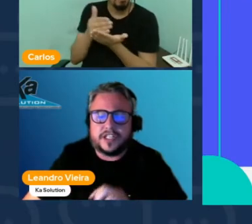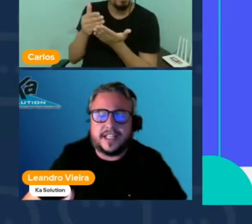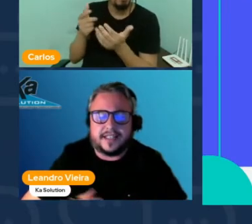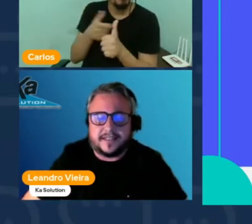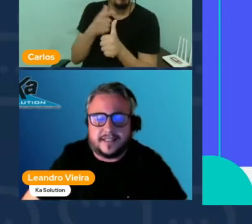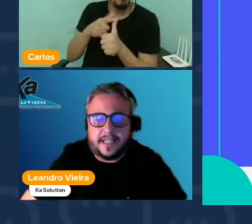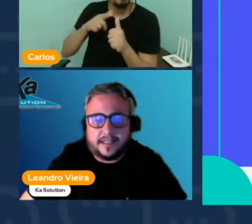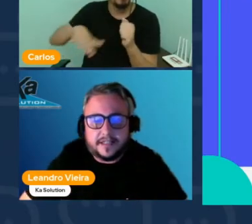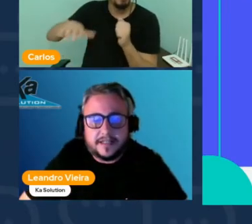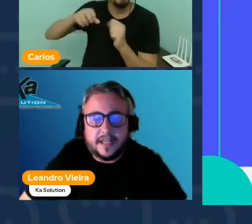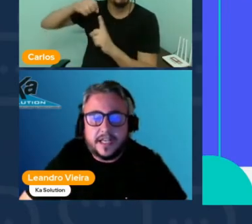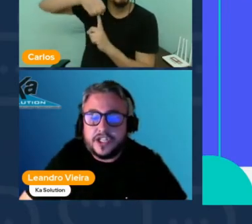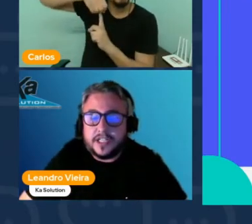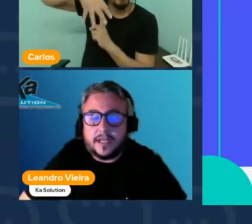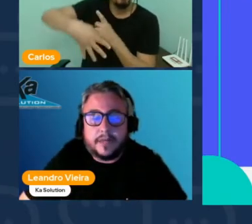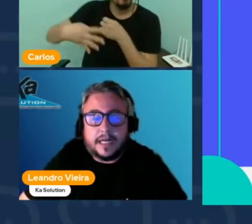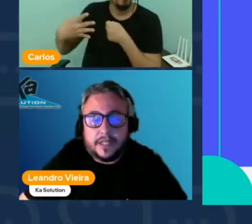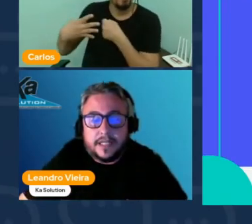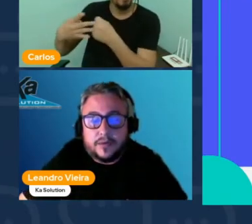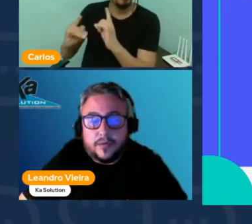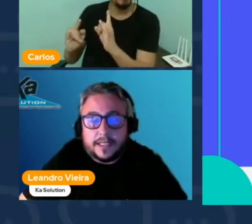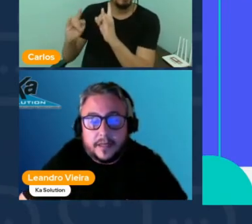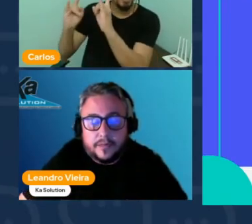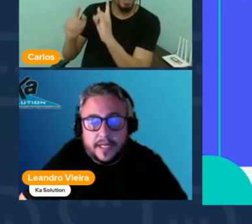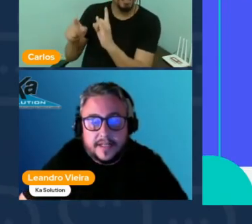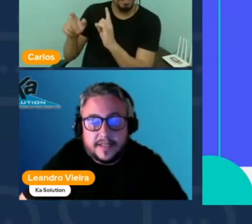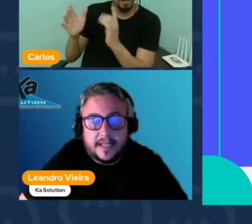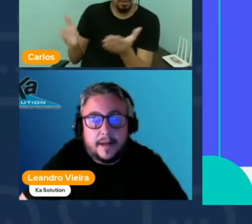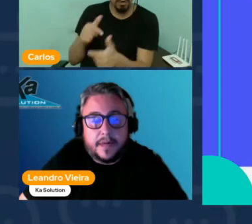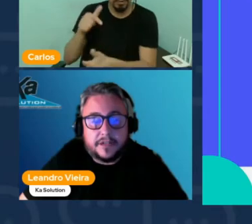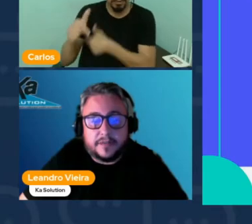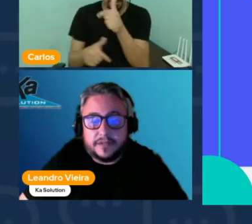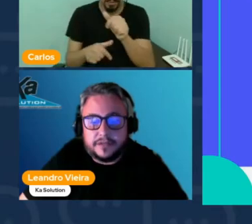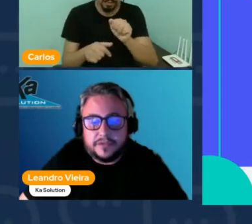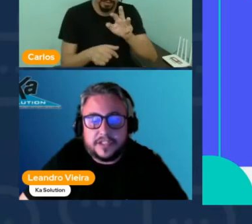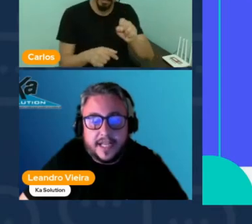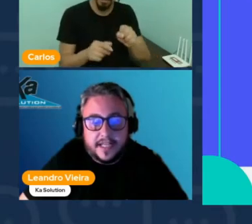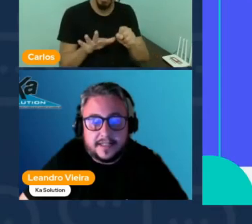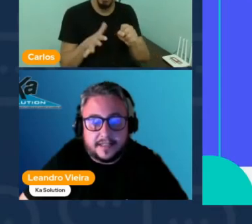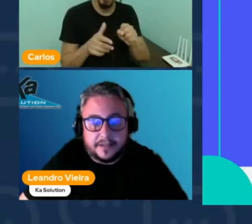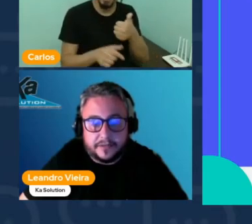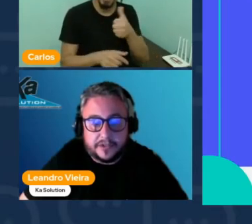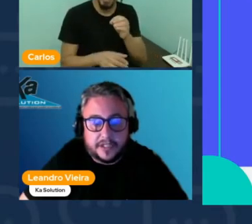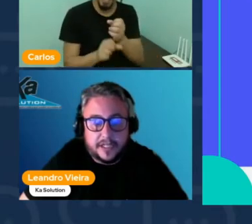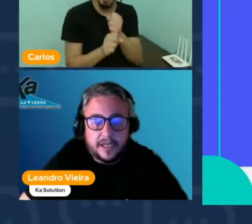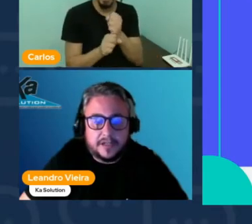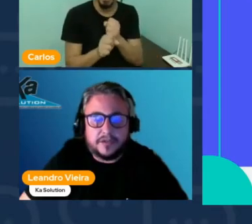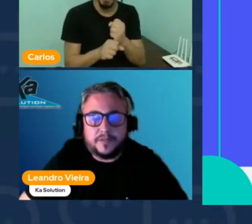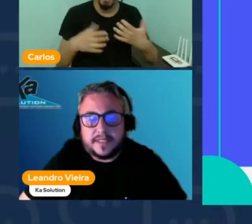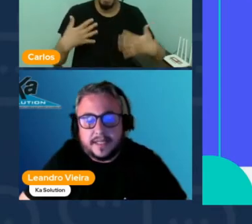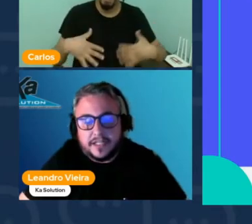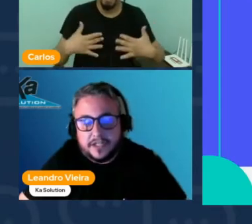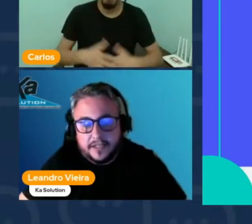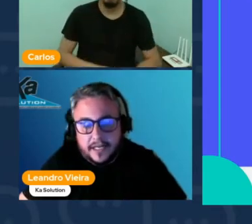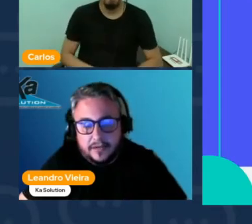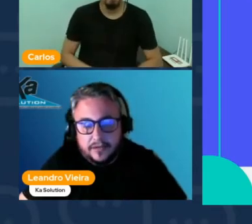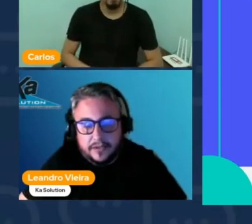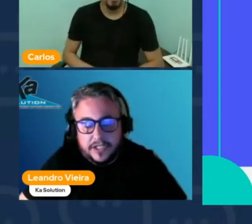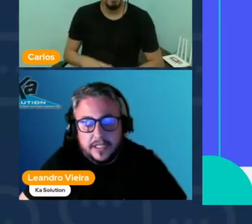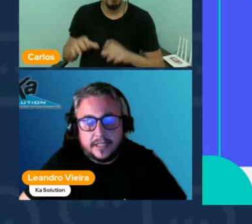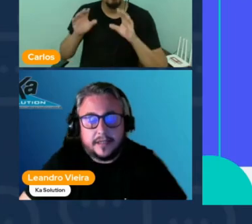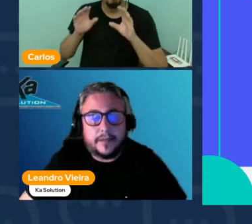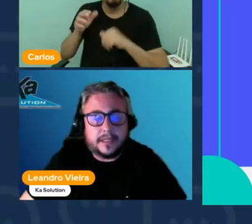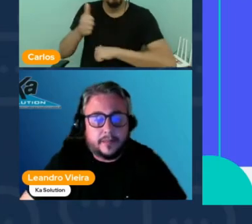já viram aí que vai ser um pouco mais de 2 horas, né? Vamos ver se a gente consegue fazer esse treinamento todo aqui por inteiro e conseguir gravar